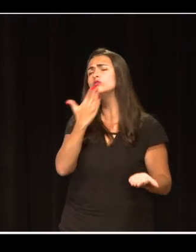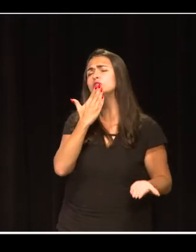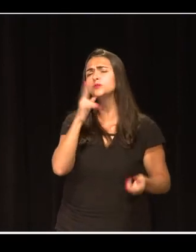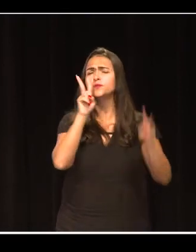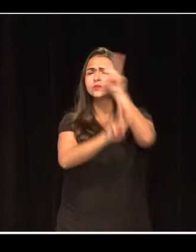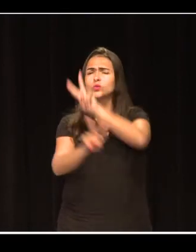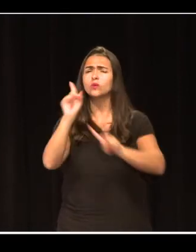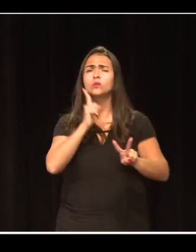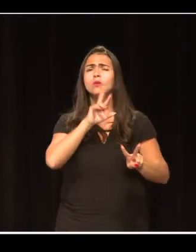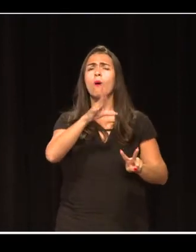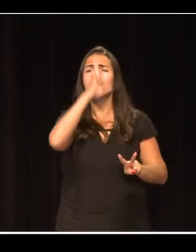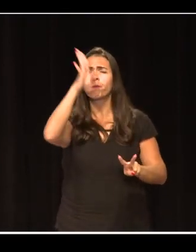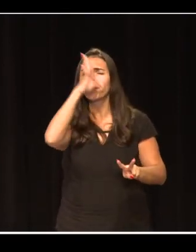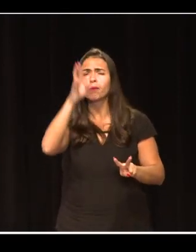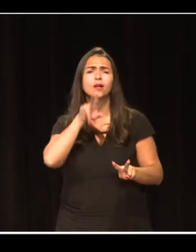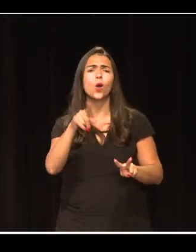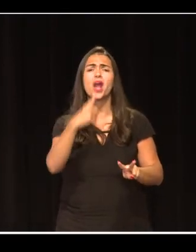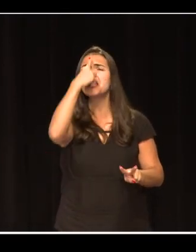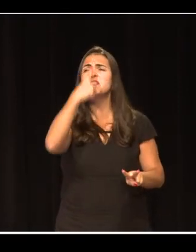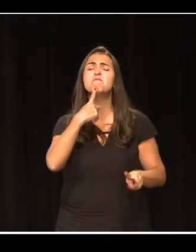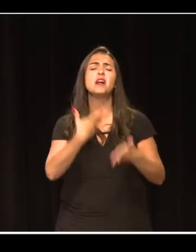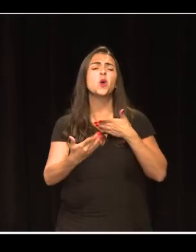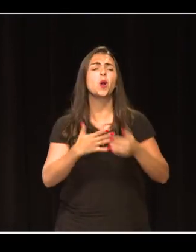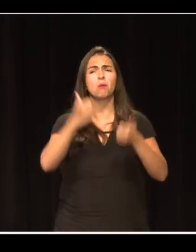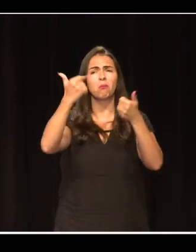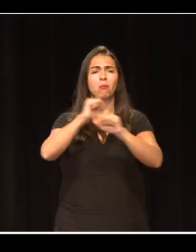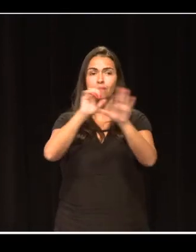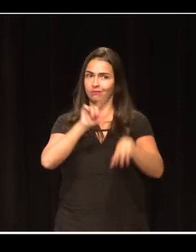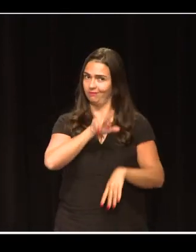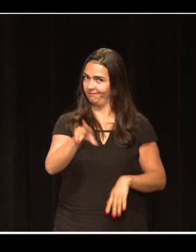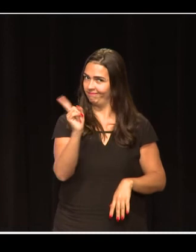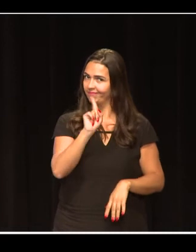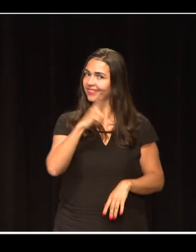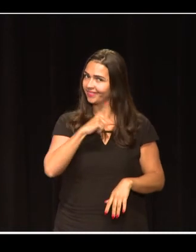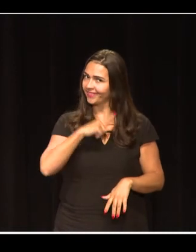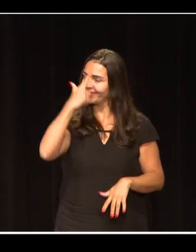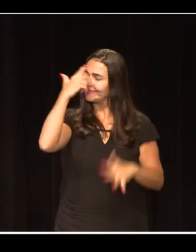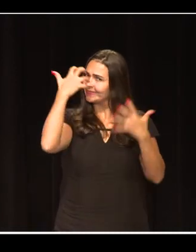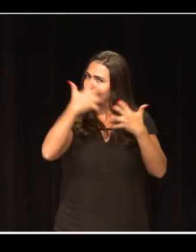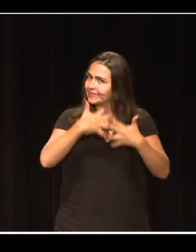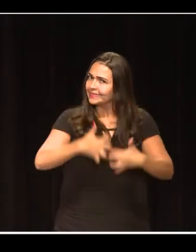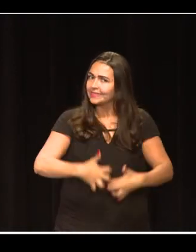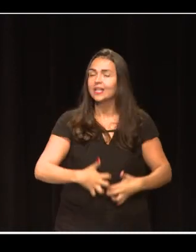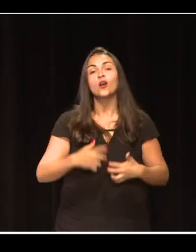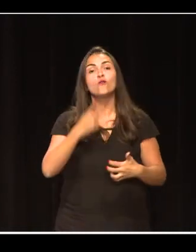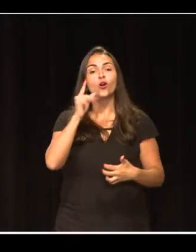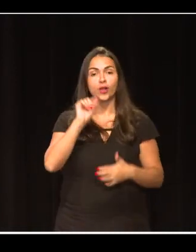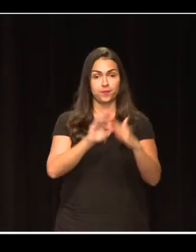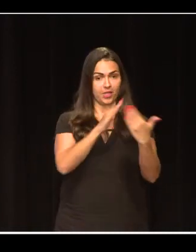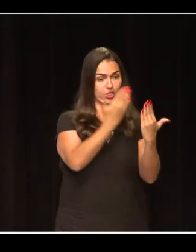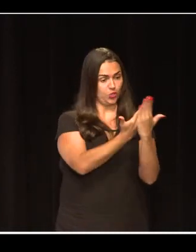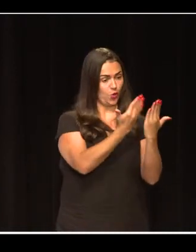não é qualquer visualidade, não é qualquer imagem que dá conta. Né? A ideia mesmo do transbordar a escola como